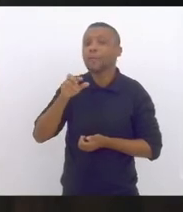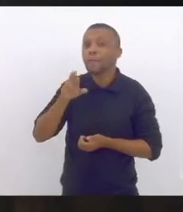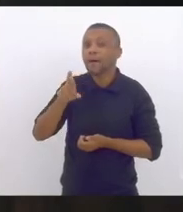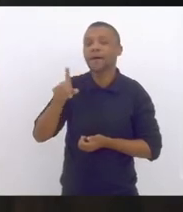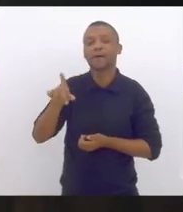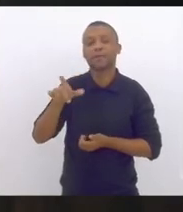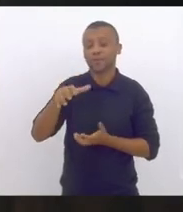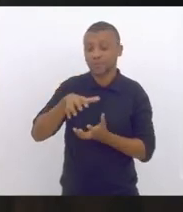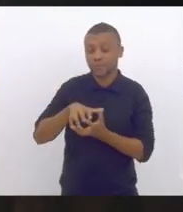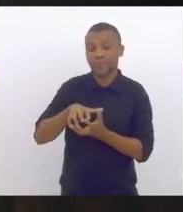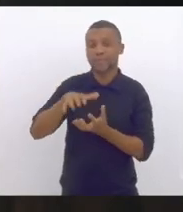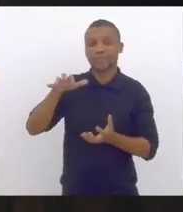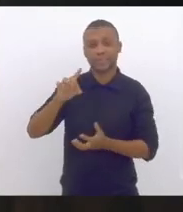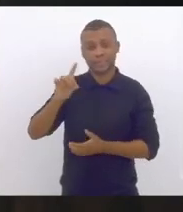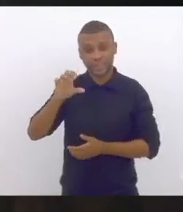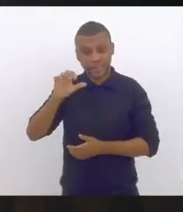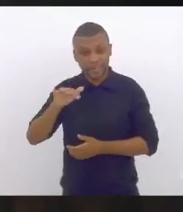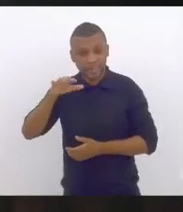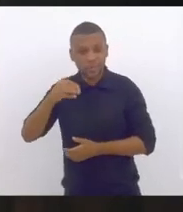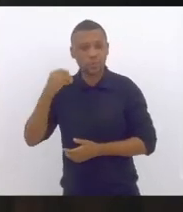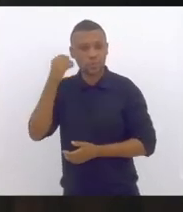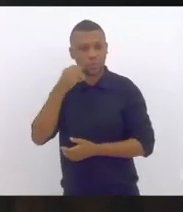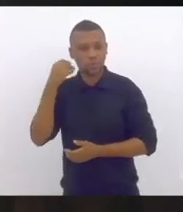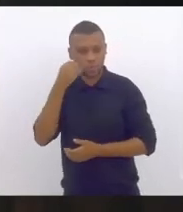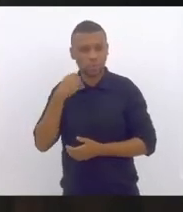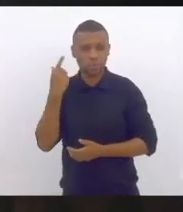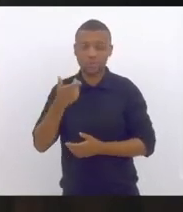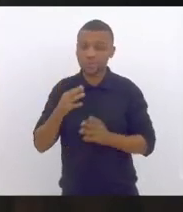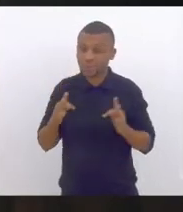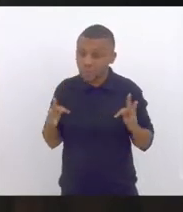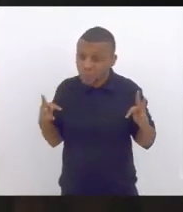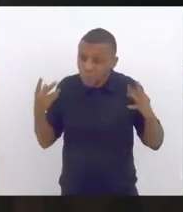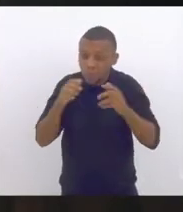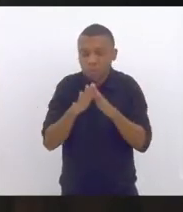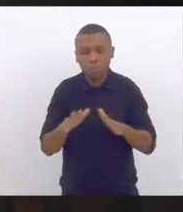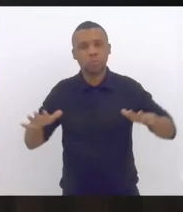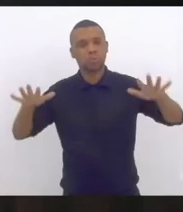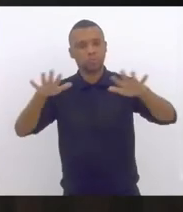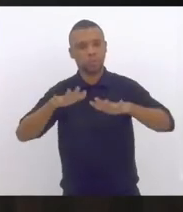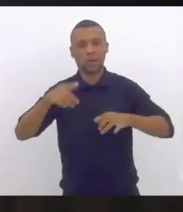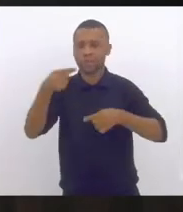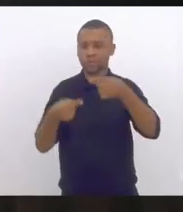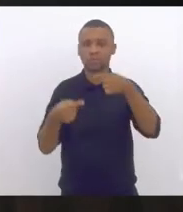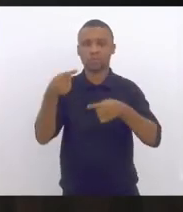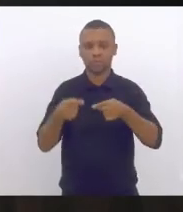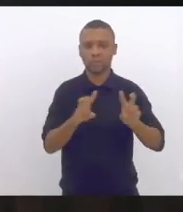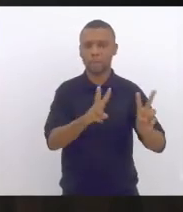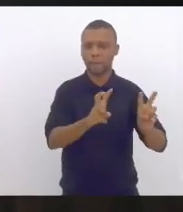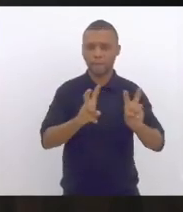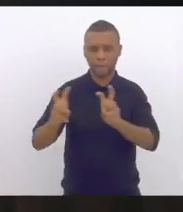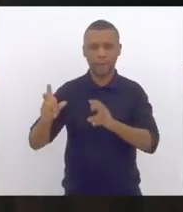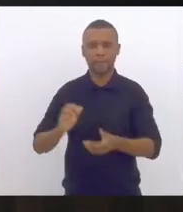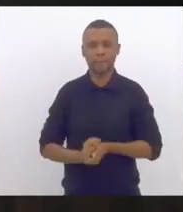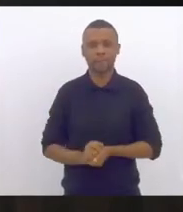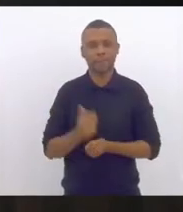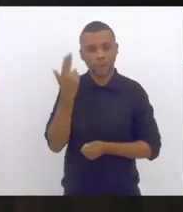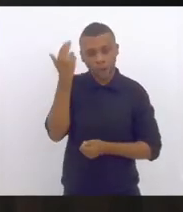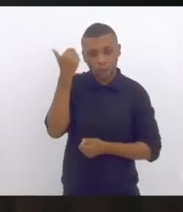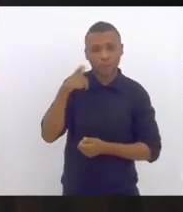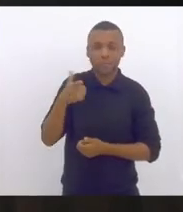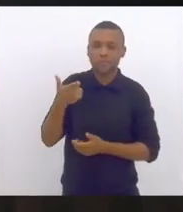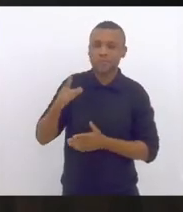nosso decano, de todos os lados e por todos os lados, né? O Eliomar Coelho